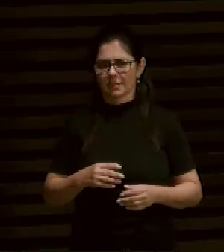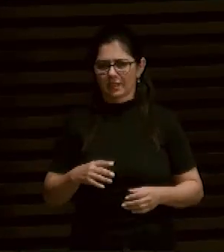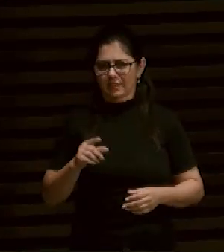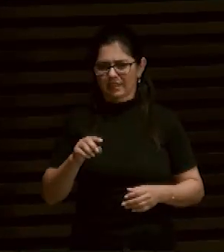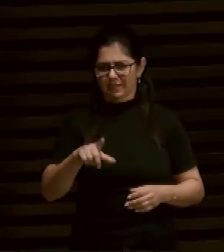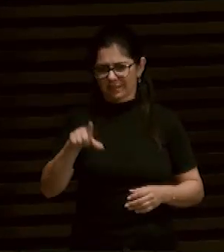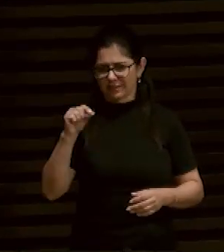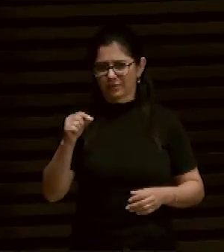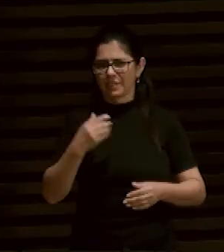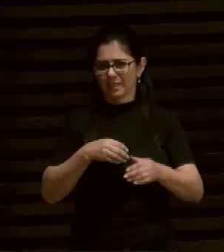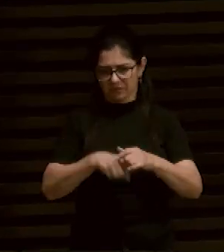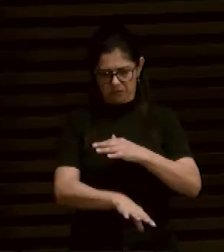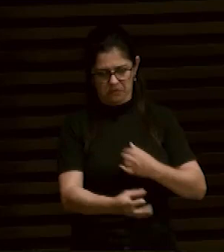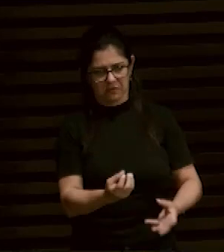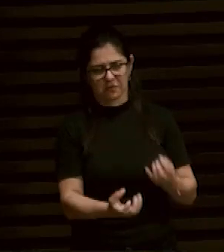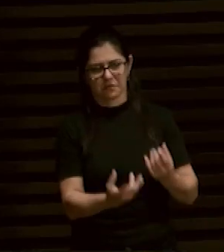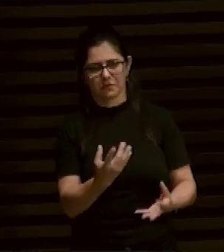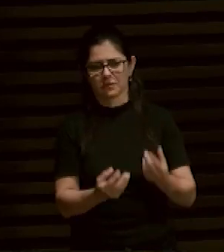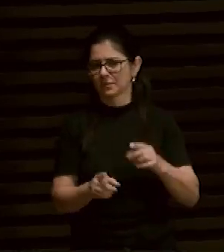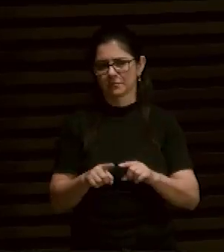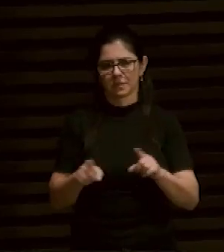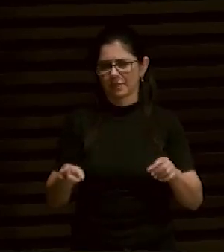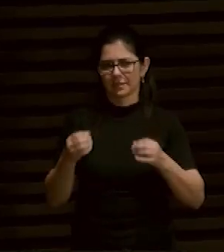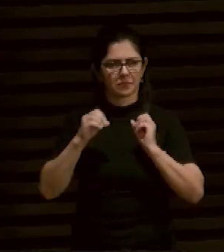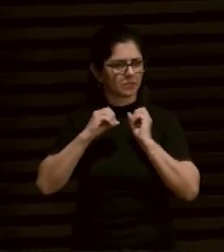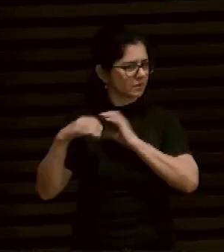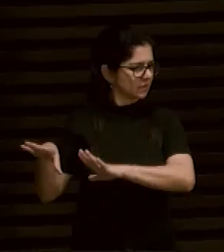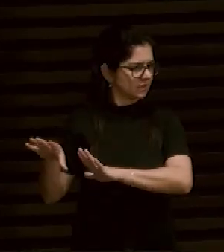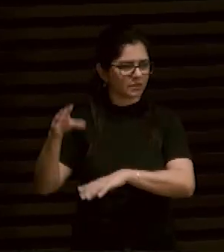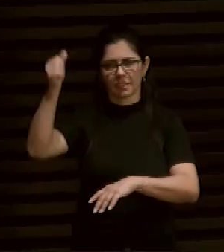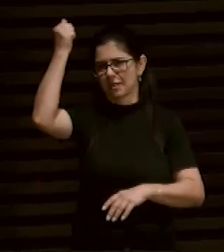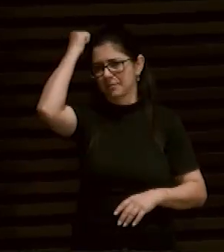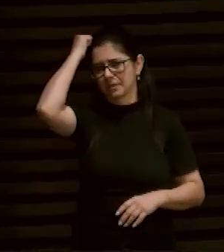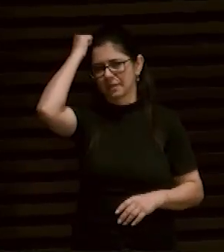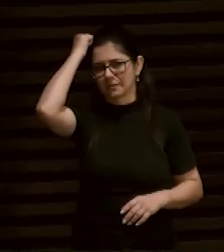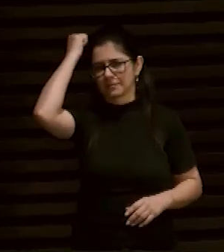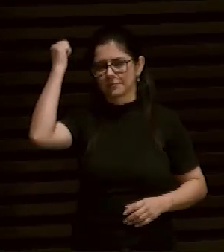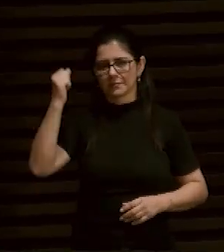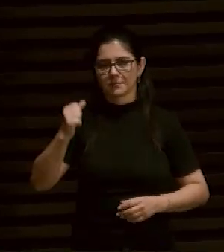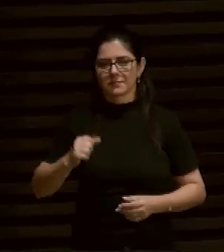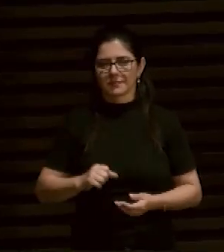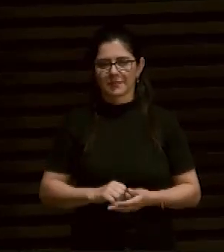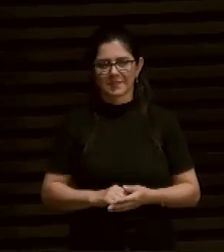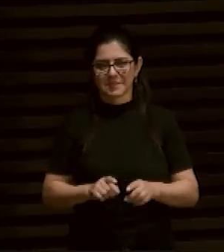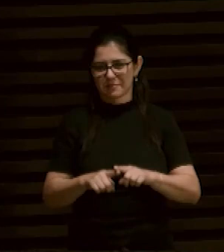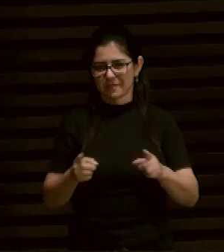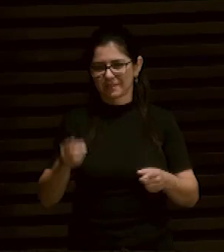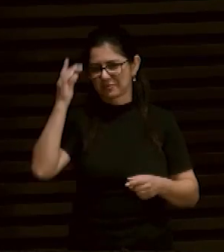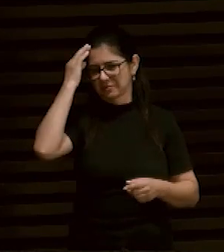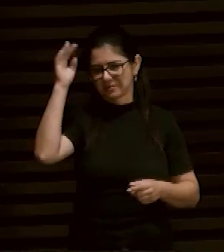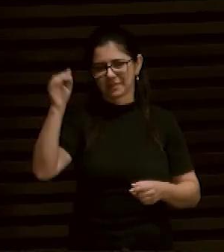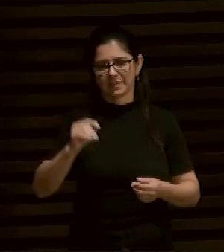verdade. Meus irmãos, se estamos perante uma história, estamos perante uma lenda, isso é discutível. Mas uma coisa que nós